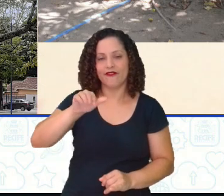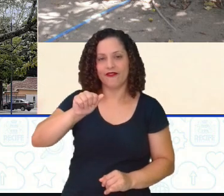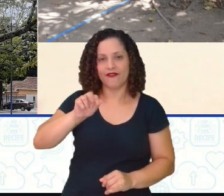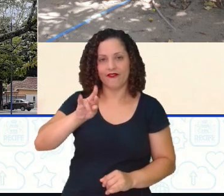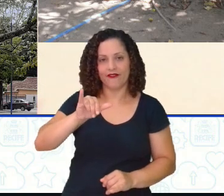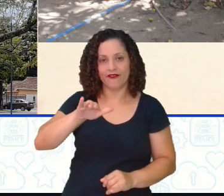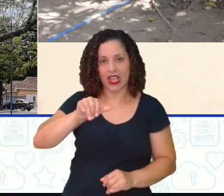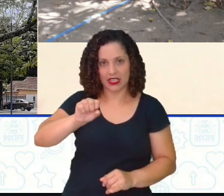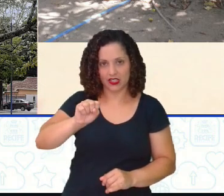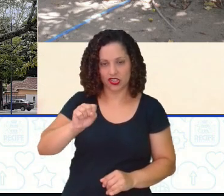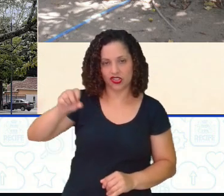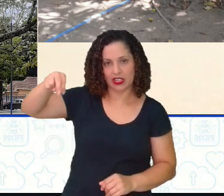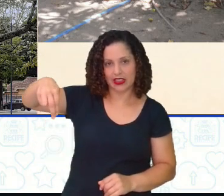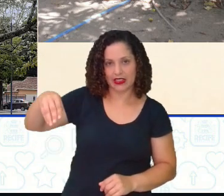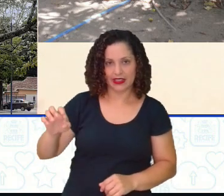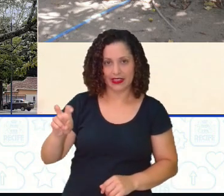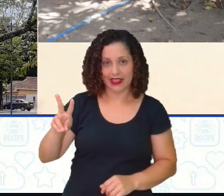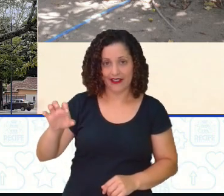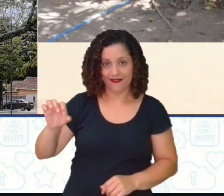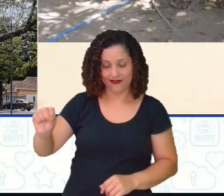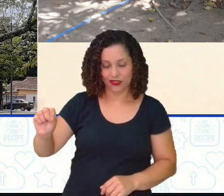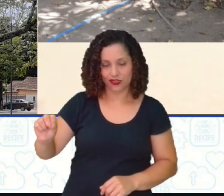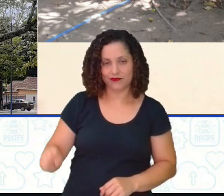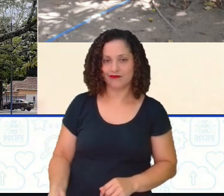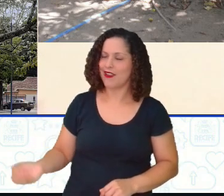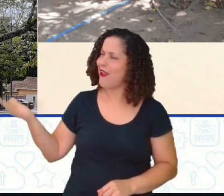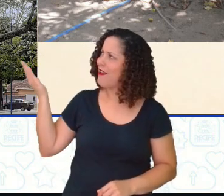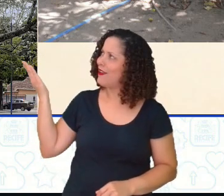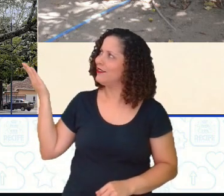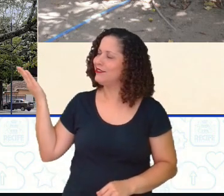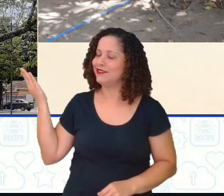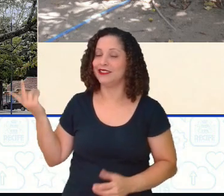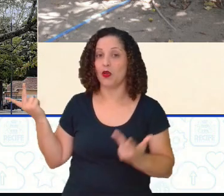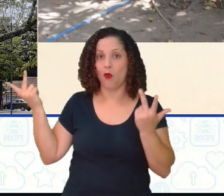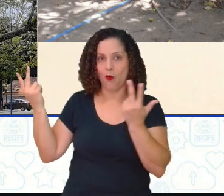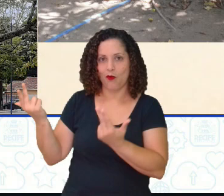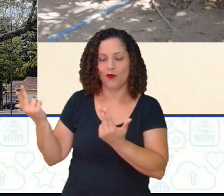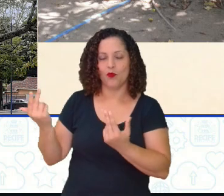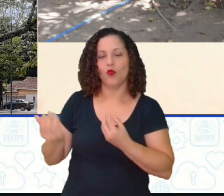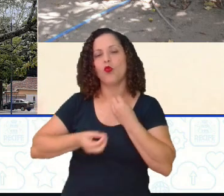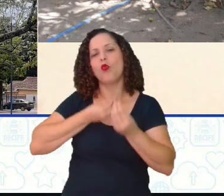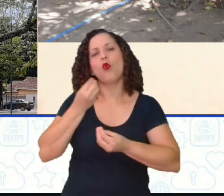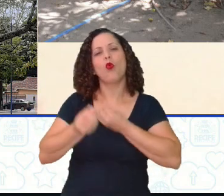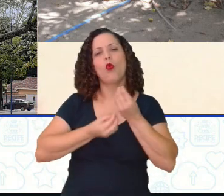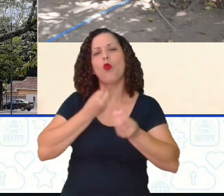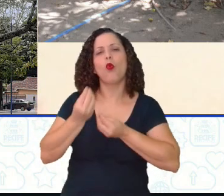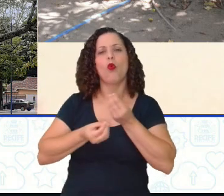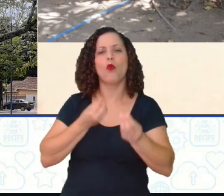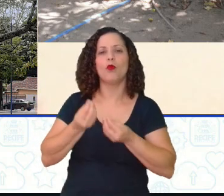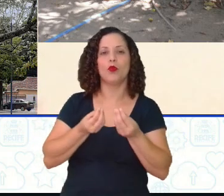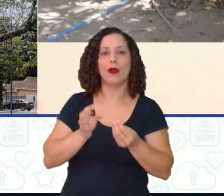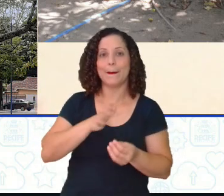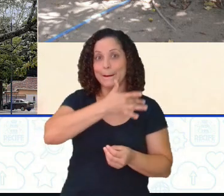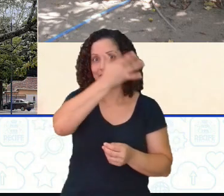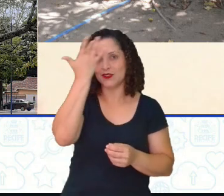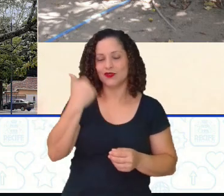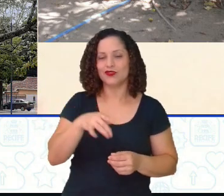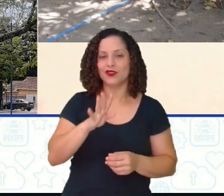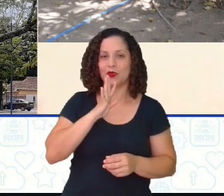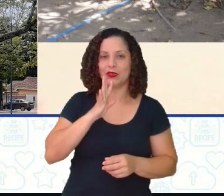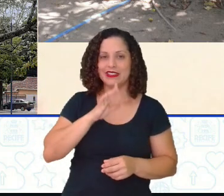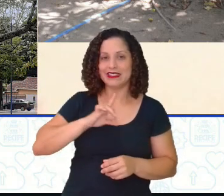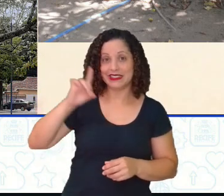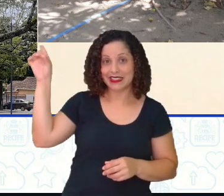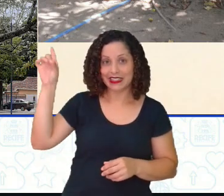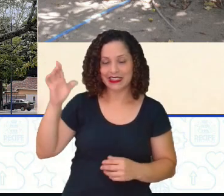quiser conhecer como era ele, né? E o objetivo era aproximar o paisagista do público, foi produzir